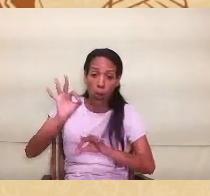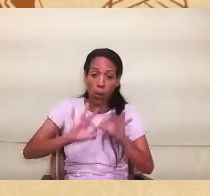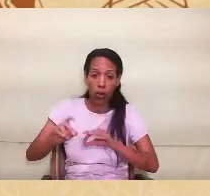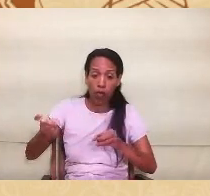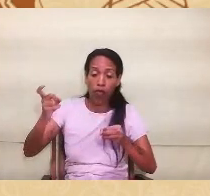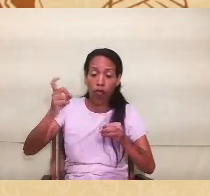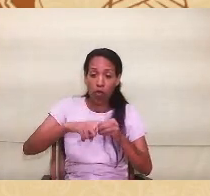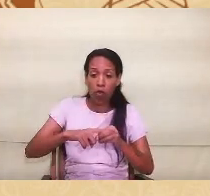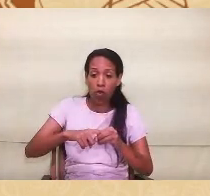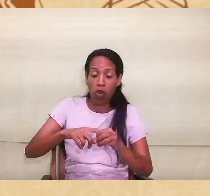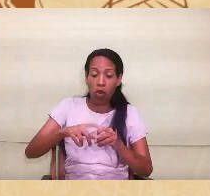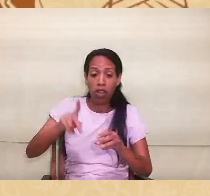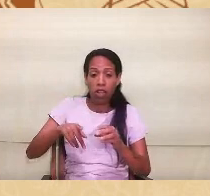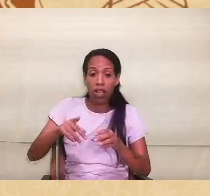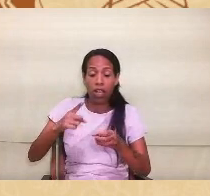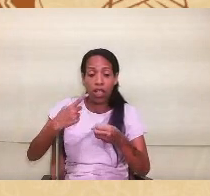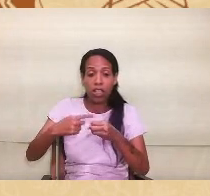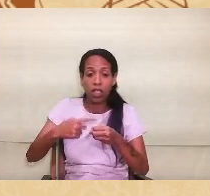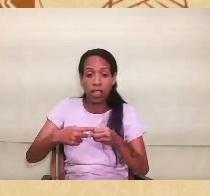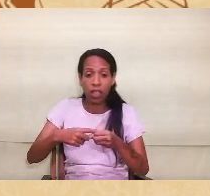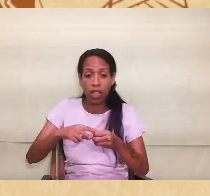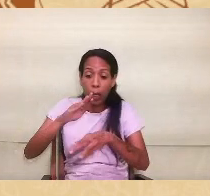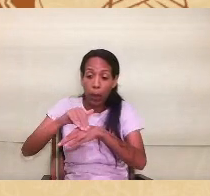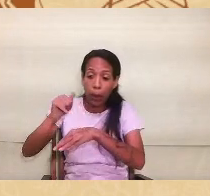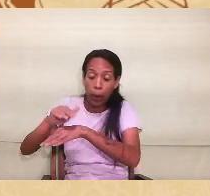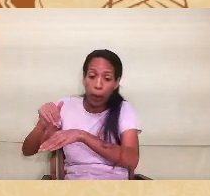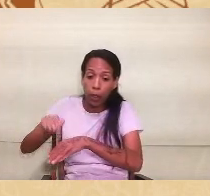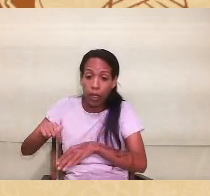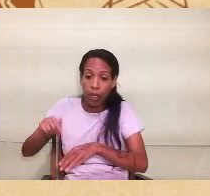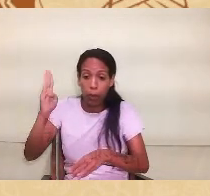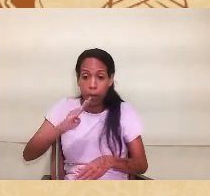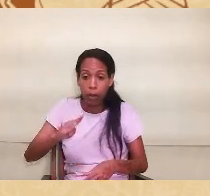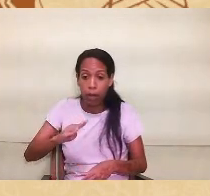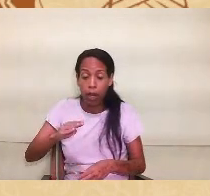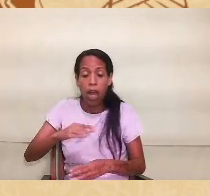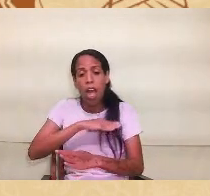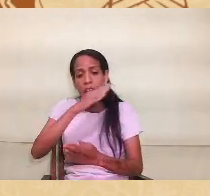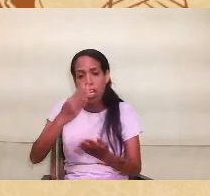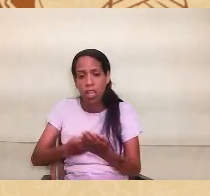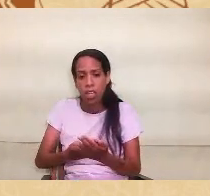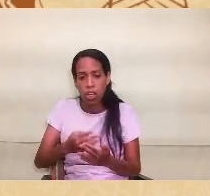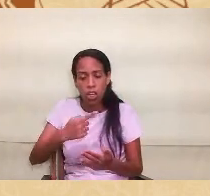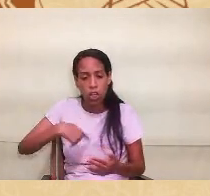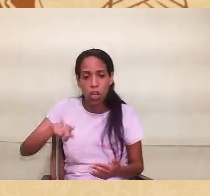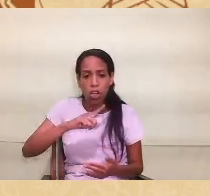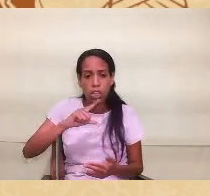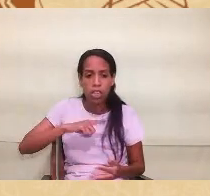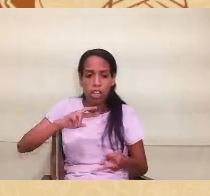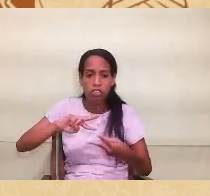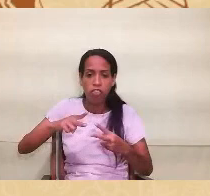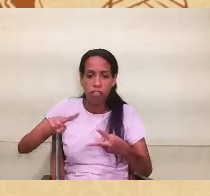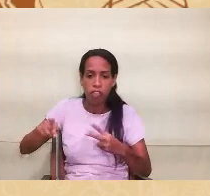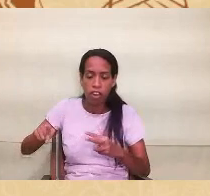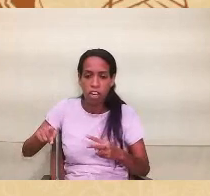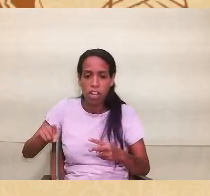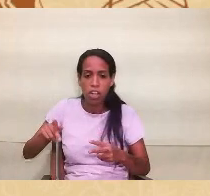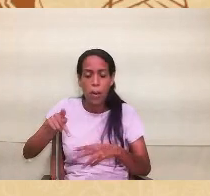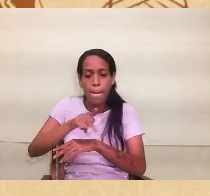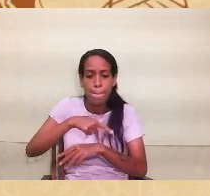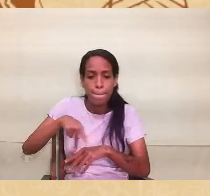enfrentamento com o Estado em busca dessa autonomia. Aqui no Brasil, ainda, nós temos diferentes situações de povos